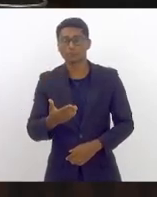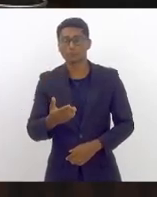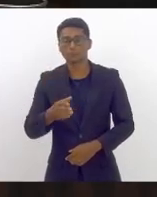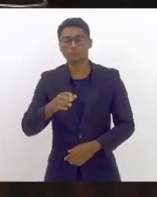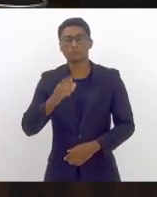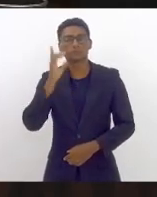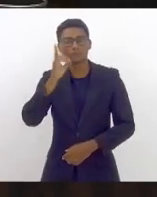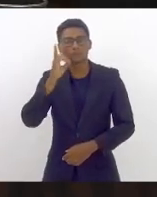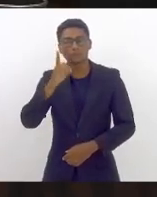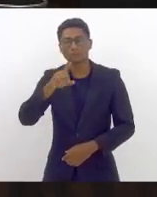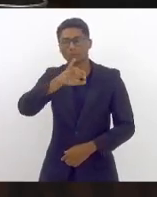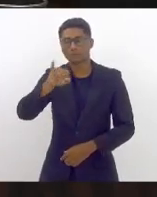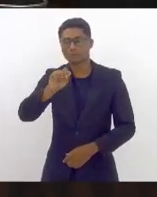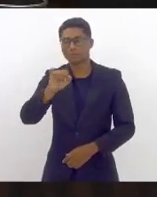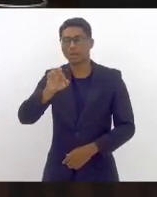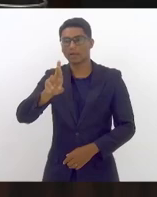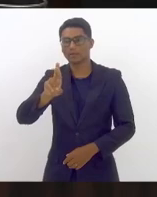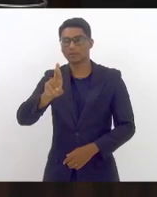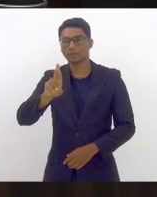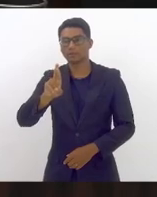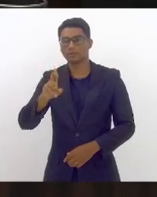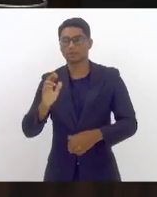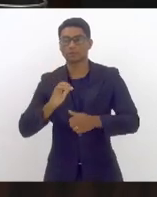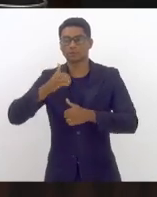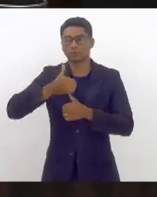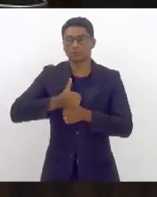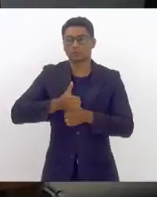que permaneça aqui.